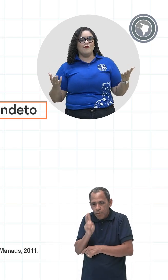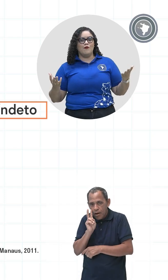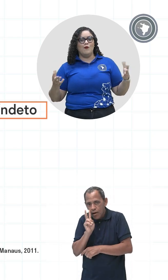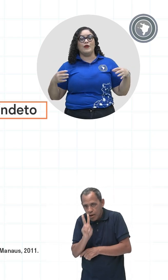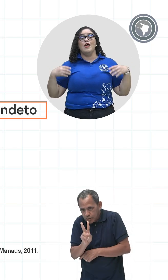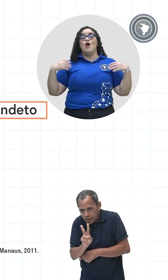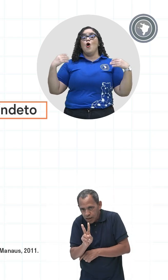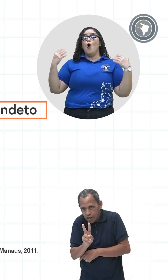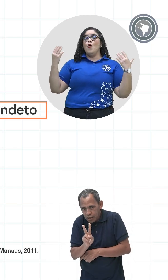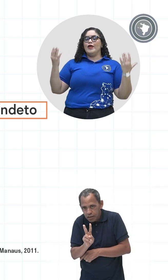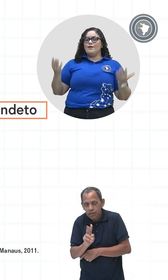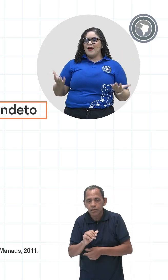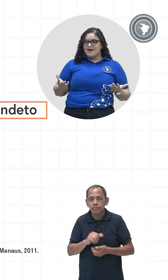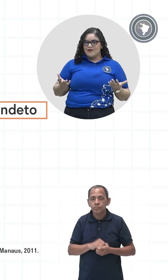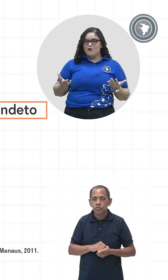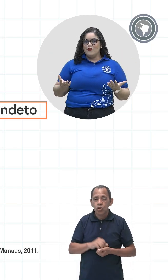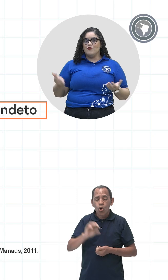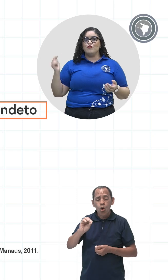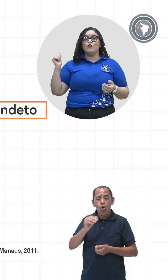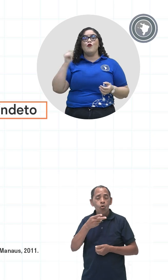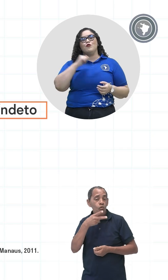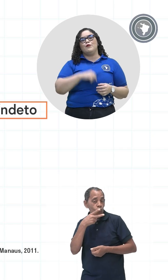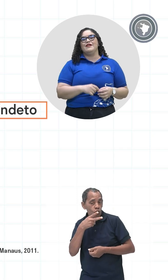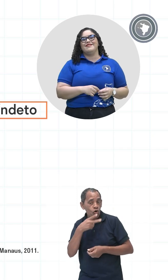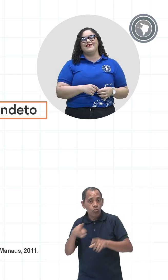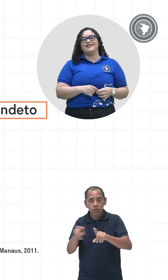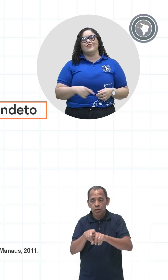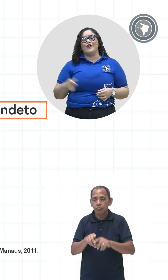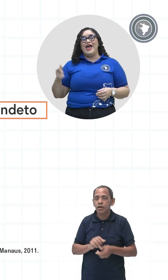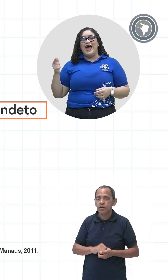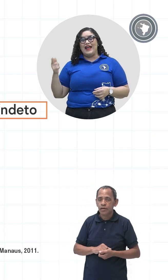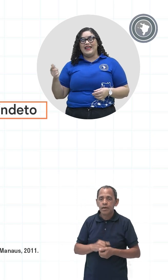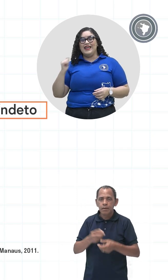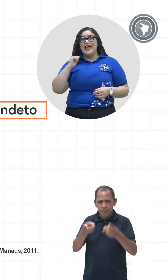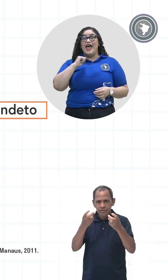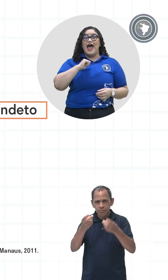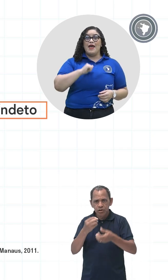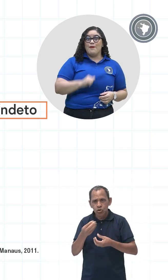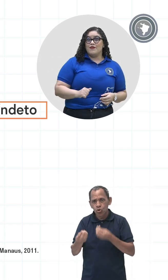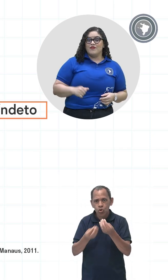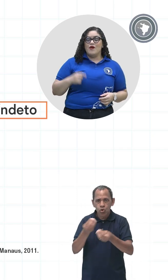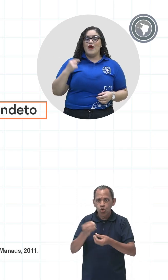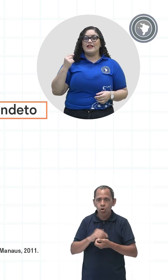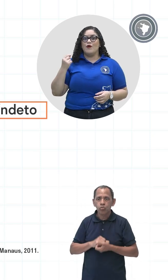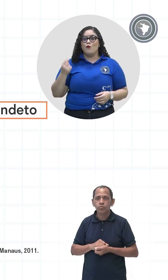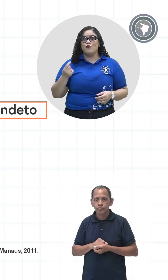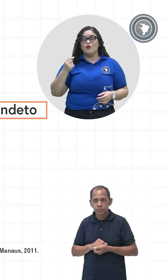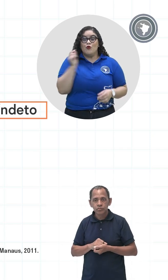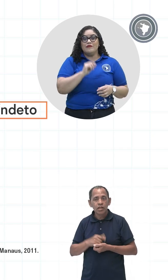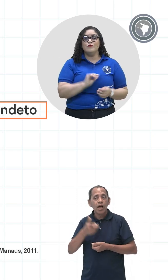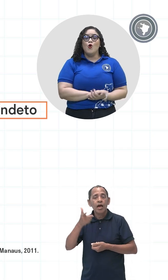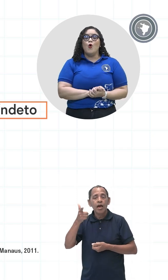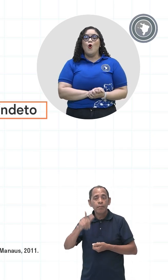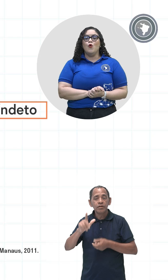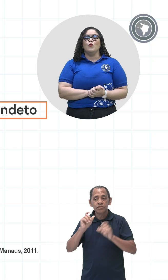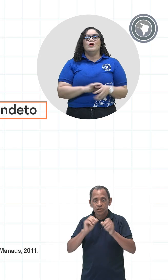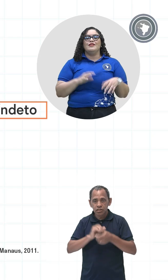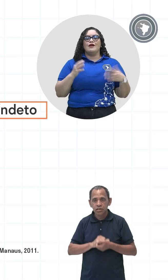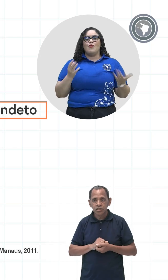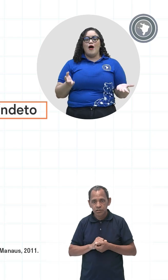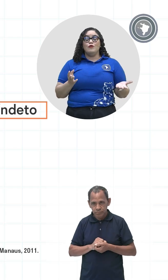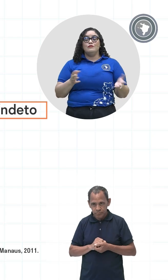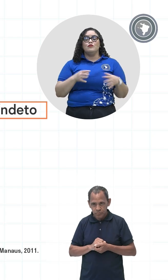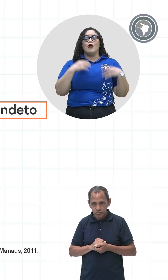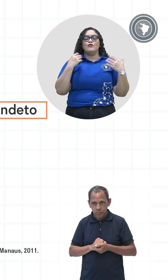para que fume, ou que me aqueça do frio. De novo, o polissíndeto. Aqui, a repetição é da conjunção ou,